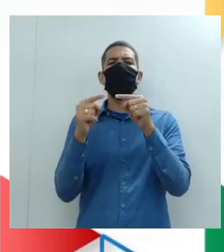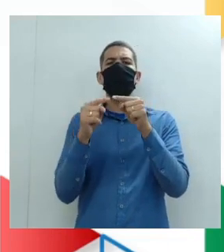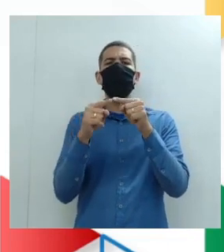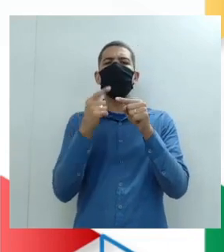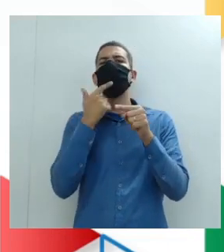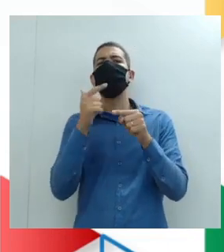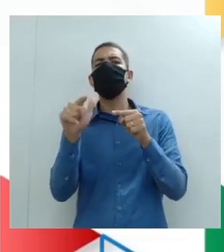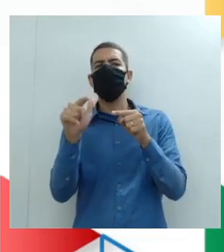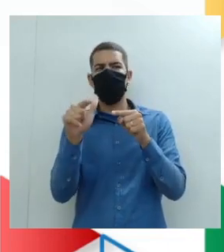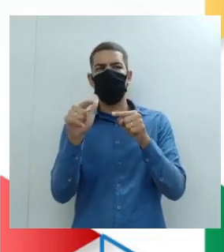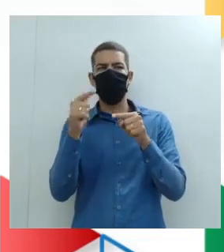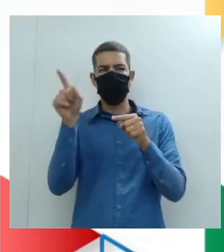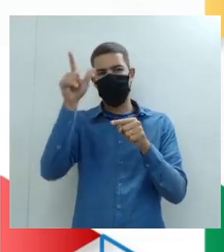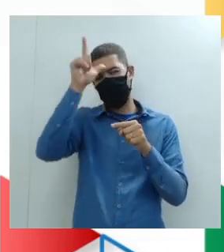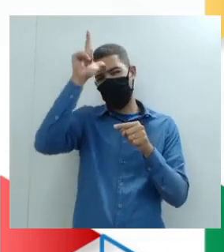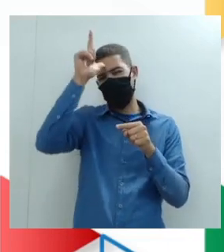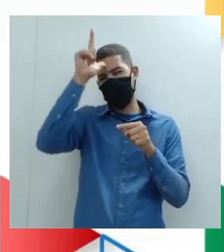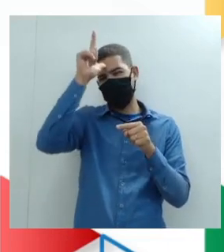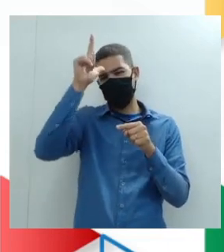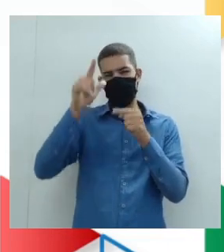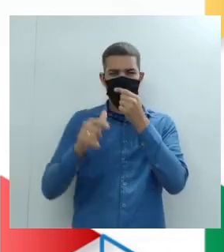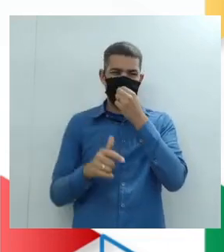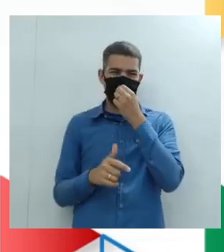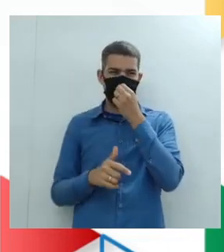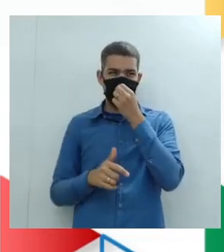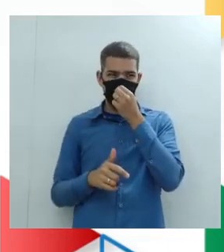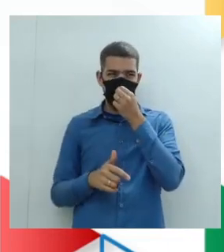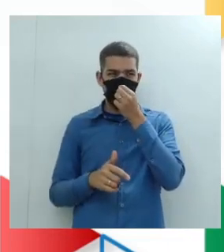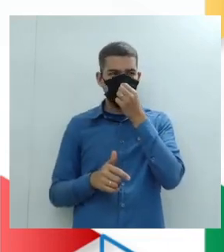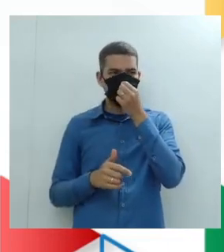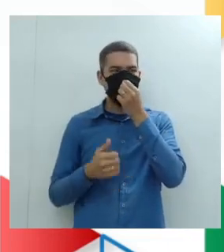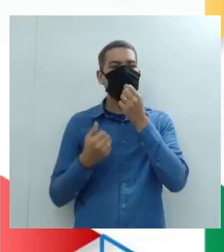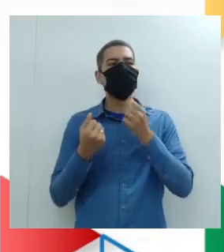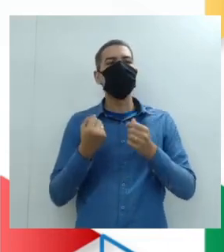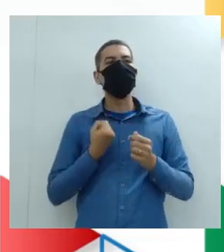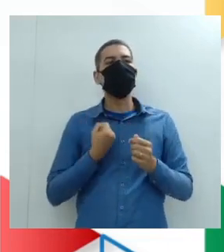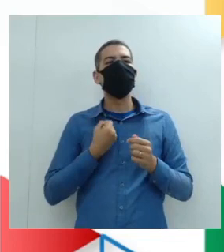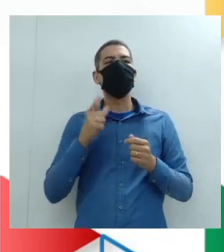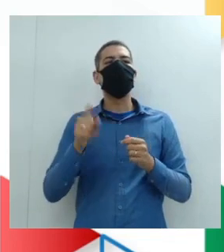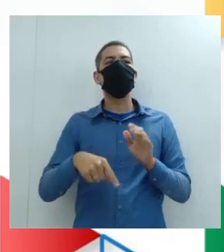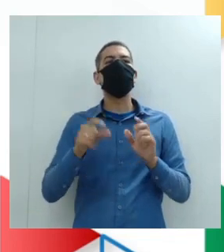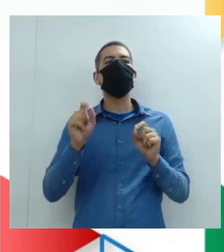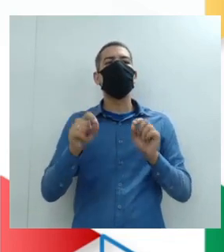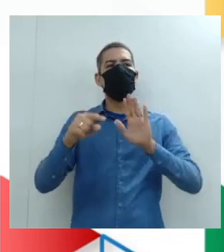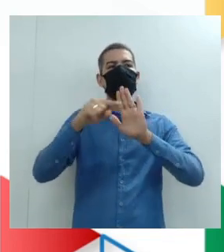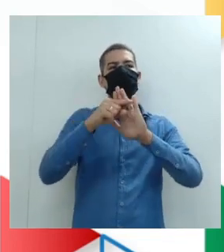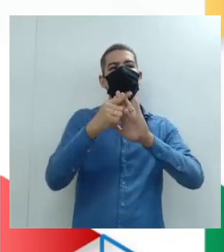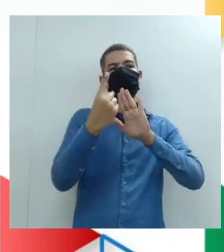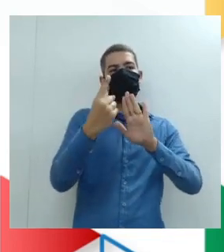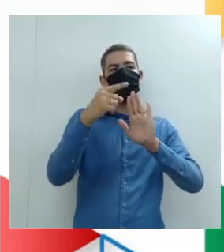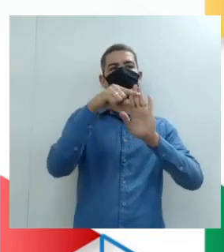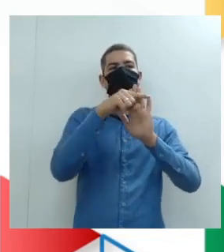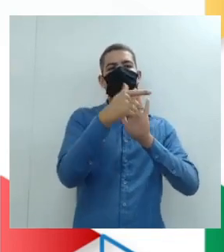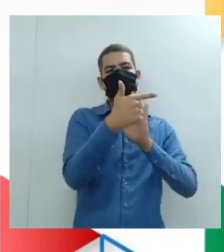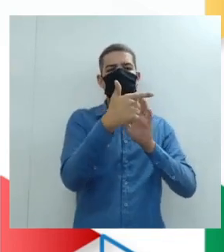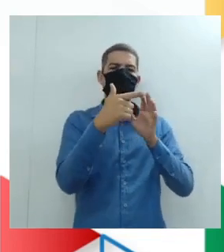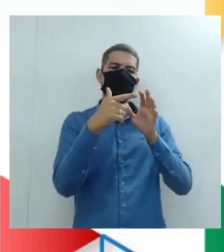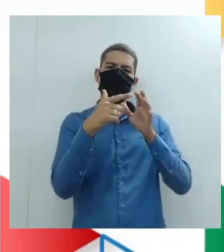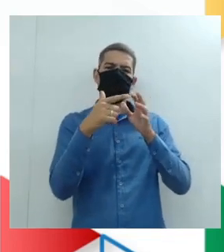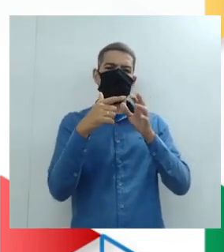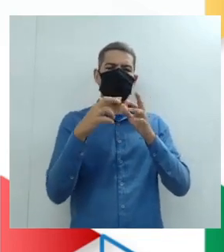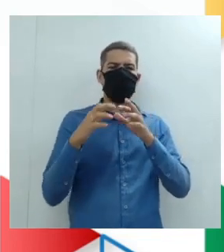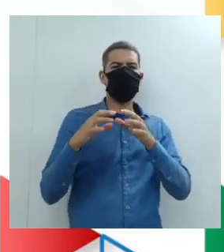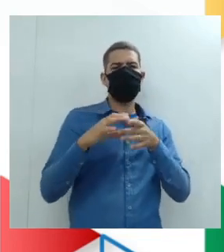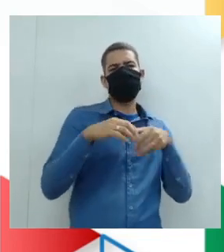da letra Z, que são os números espelhados. Menos 1, menos 2, infinito. 0, que é o